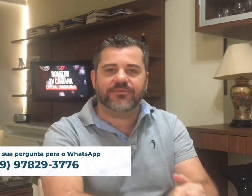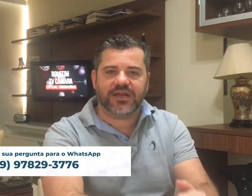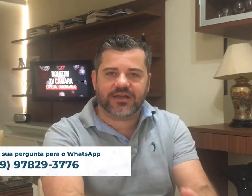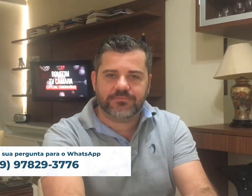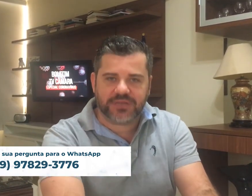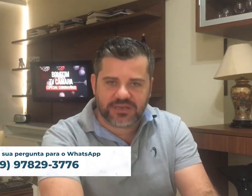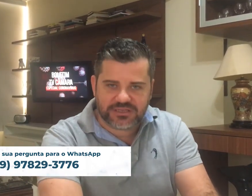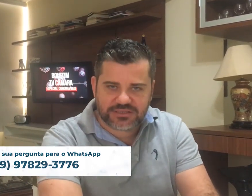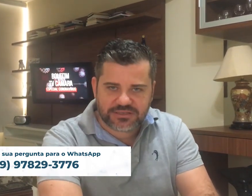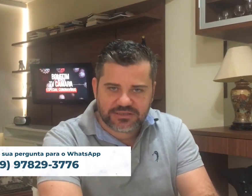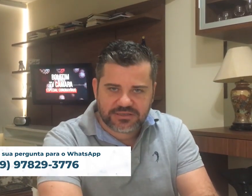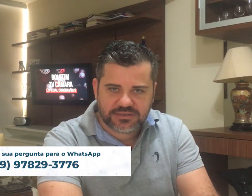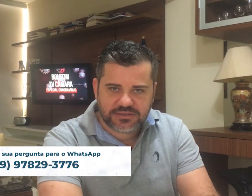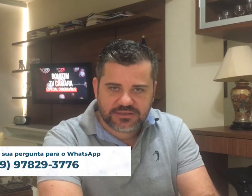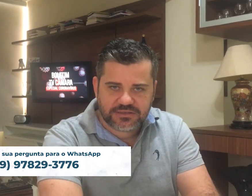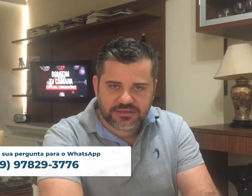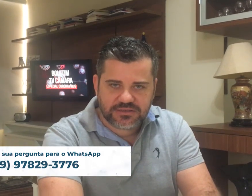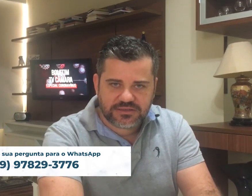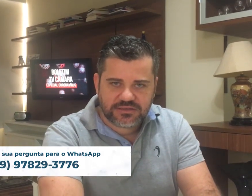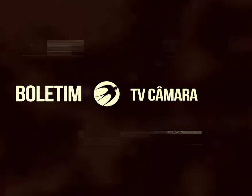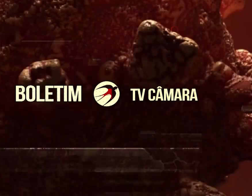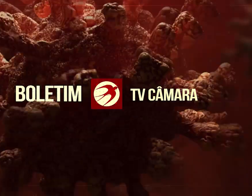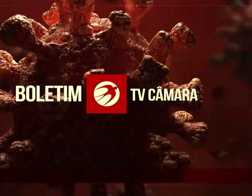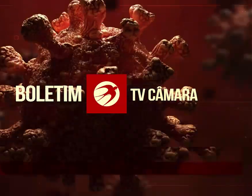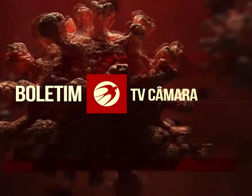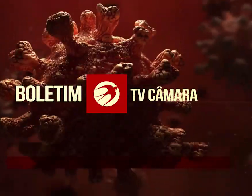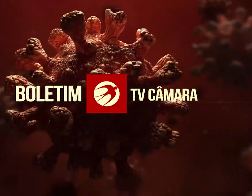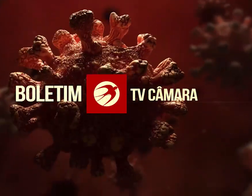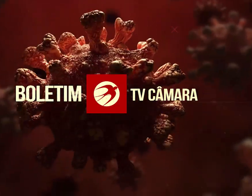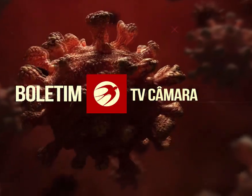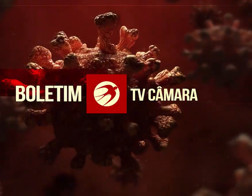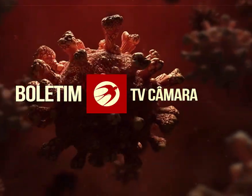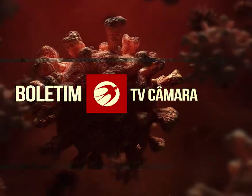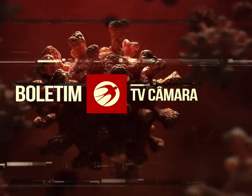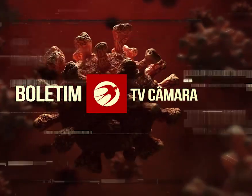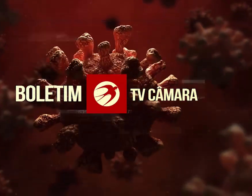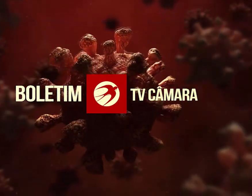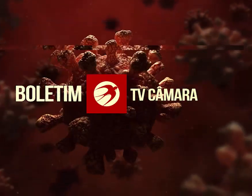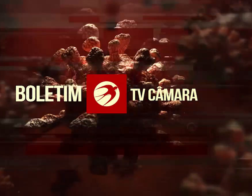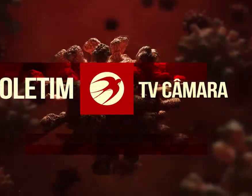TV Câmara Campinas. Tchau, tchau.